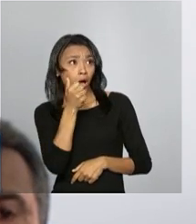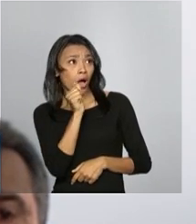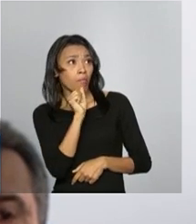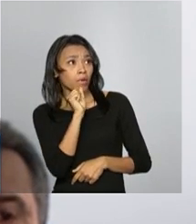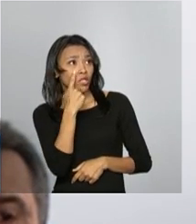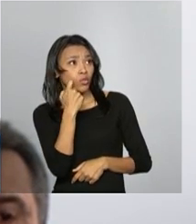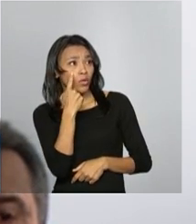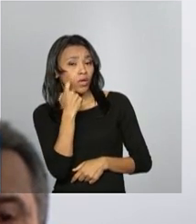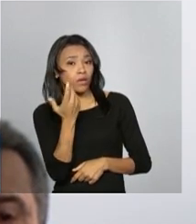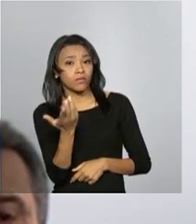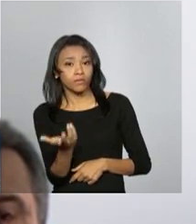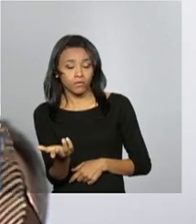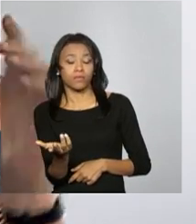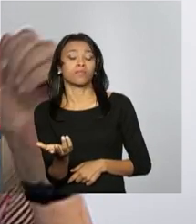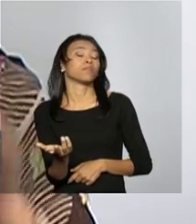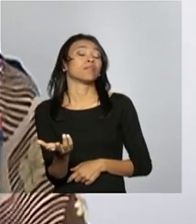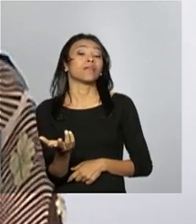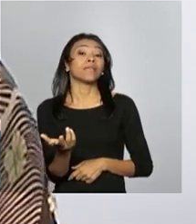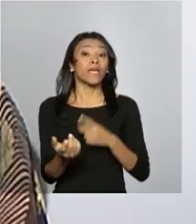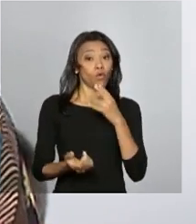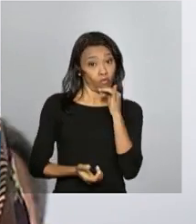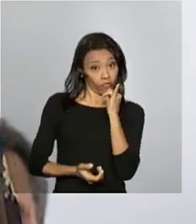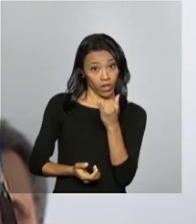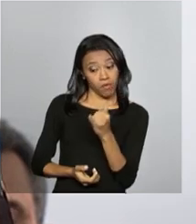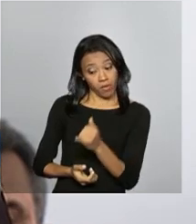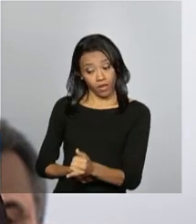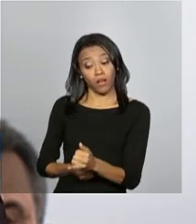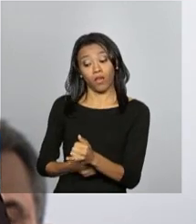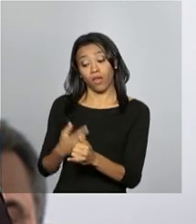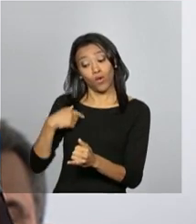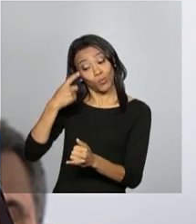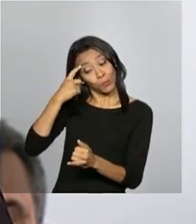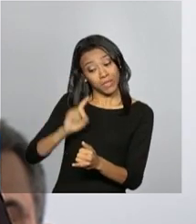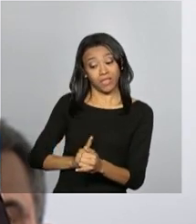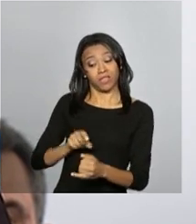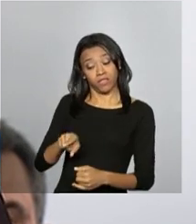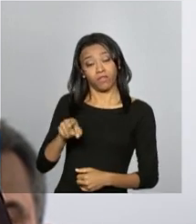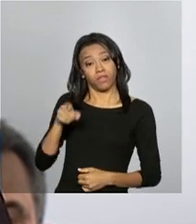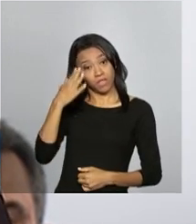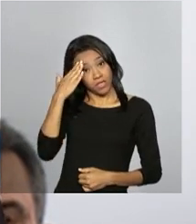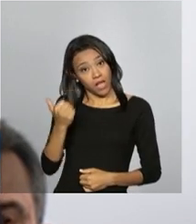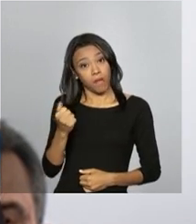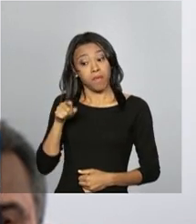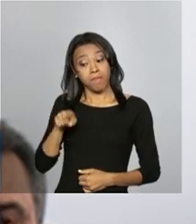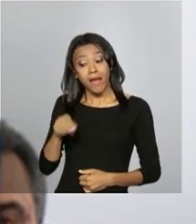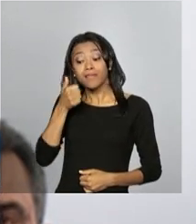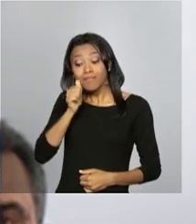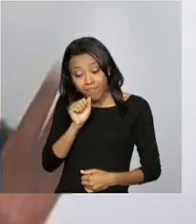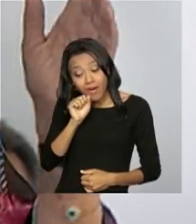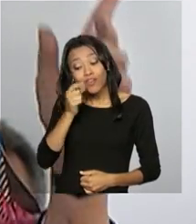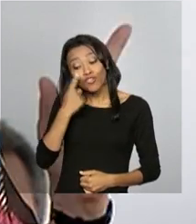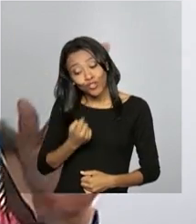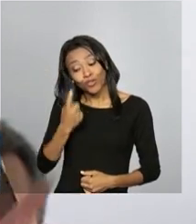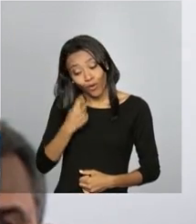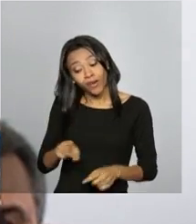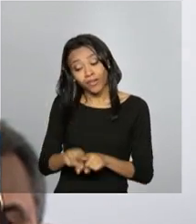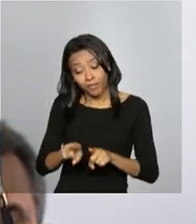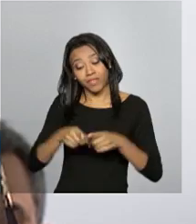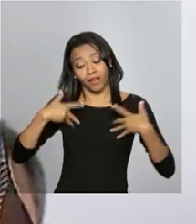chorando. E daí eu disse a ele: eu não sei se você sabe, mas mãe chora de